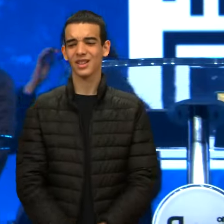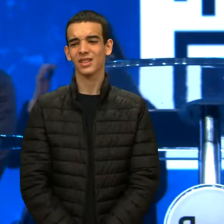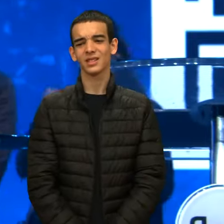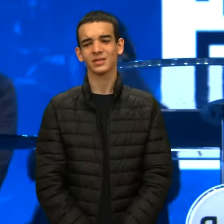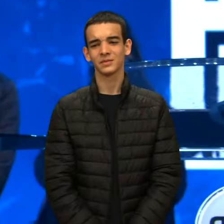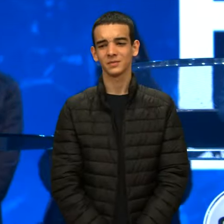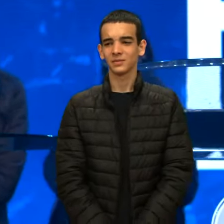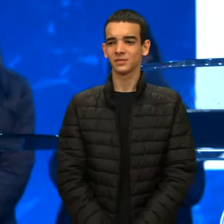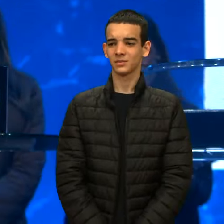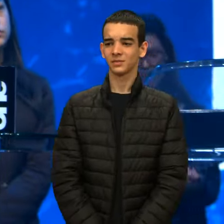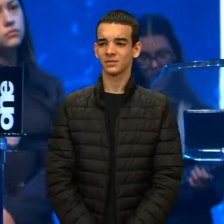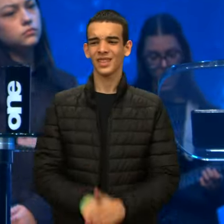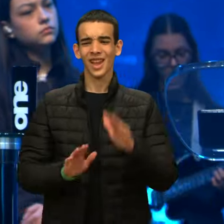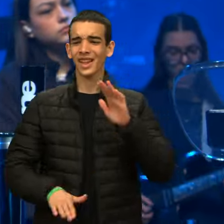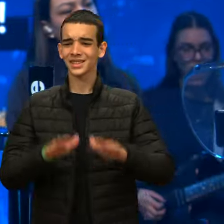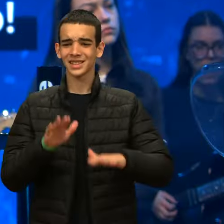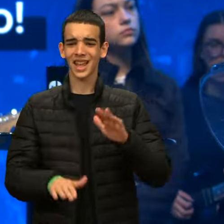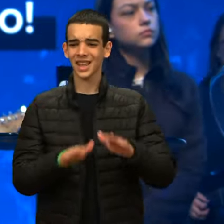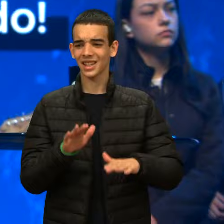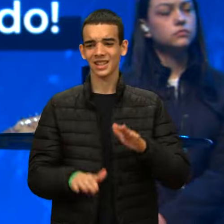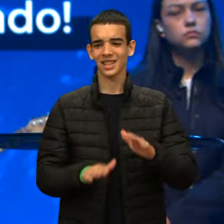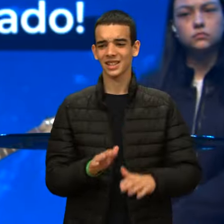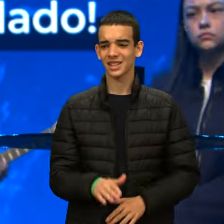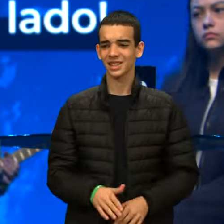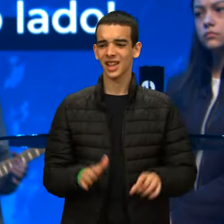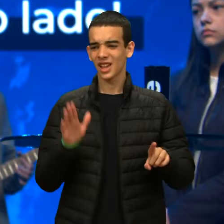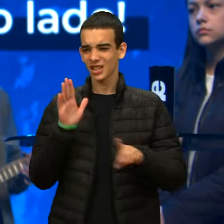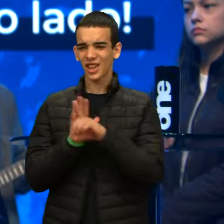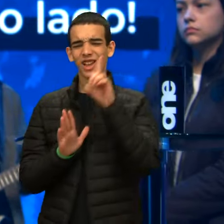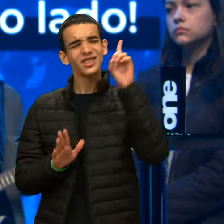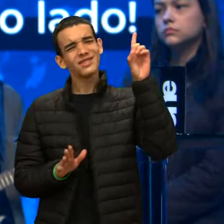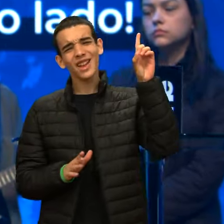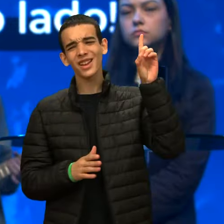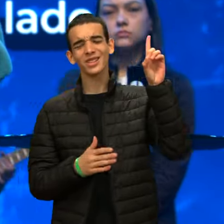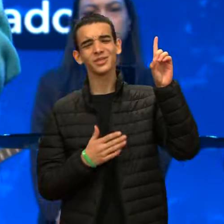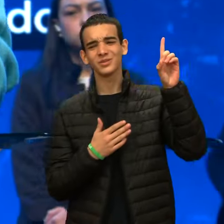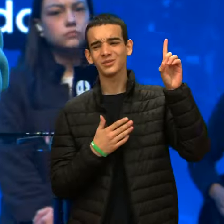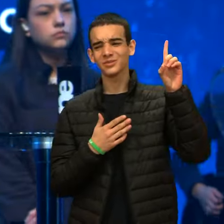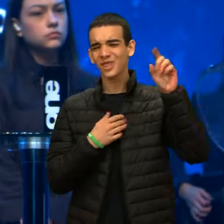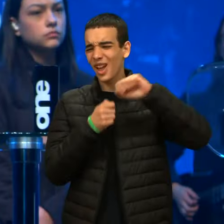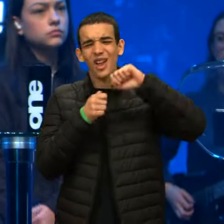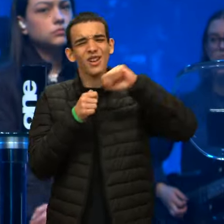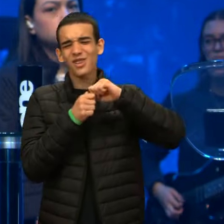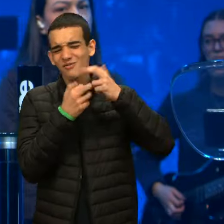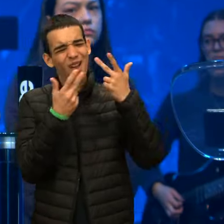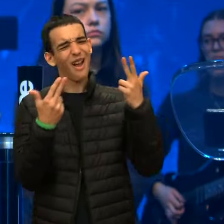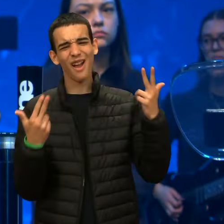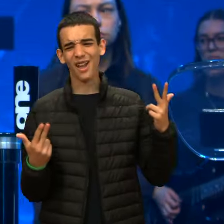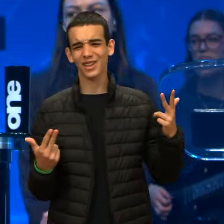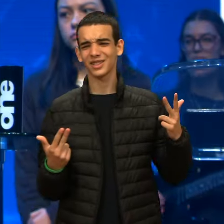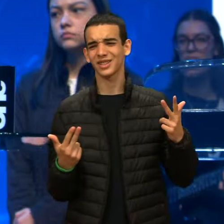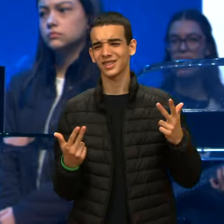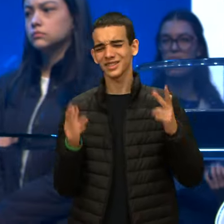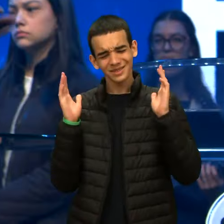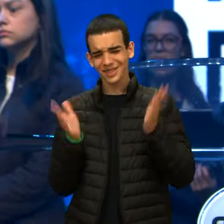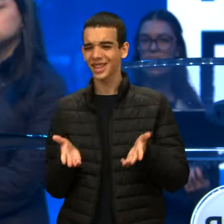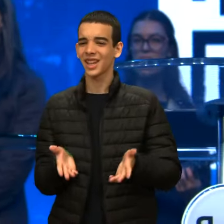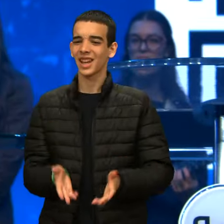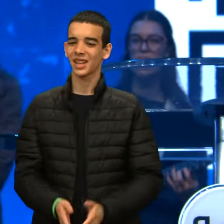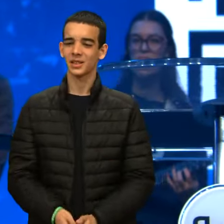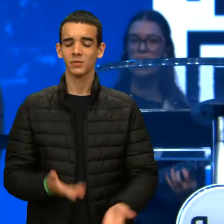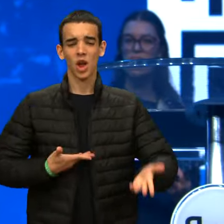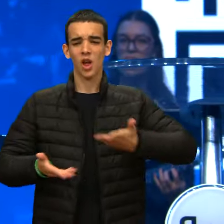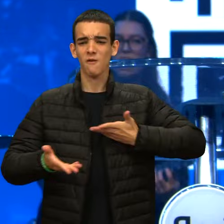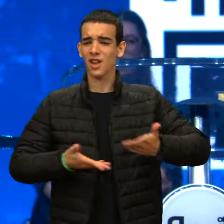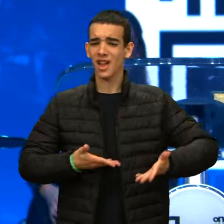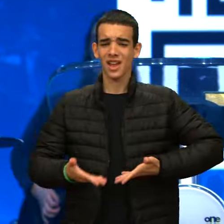você fica se perguntando, Deus, mas eu faço tantas coisas, eu já sirvo em tantos ministérios. Isso não é